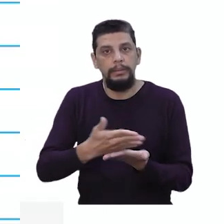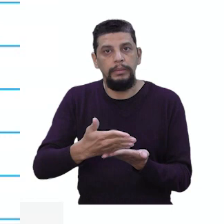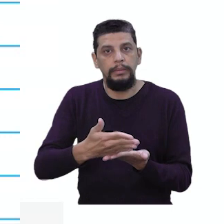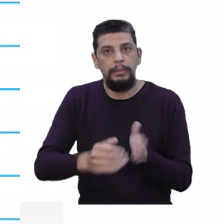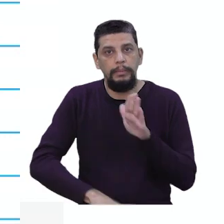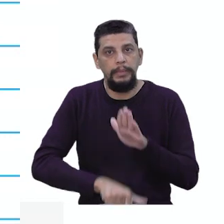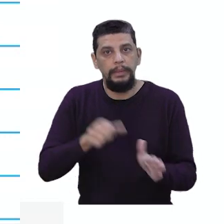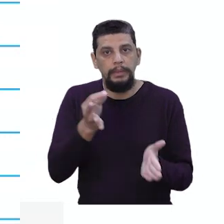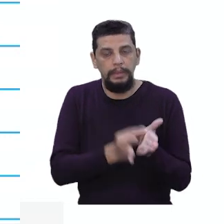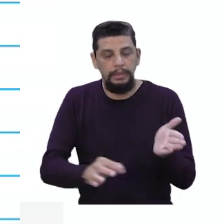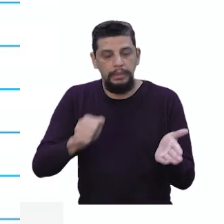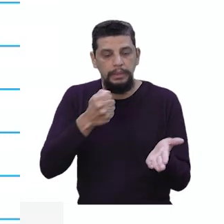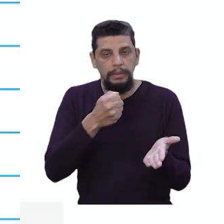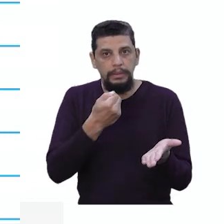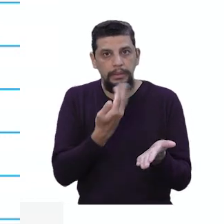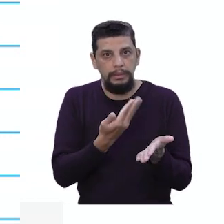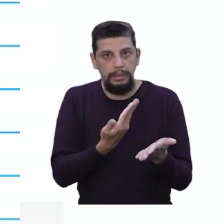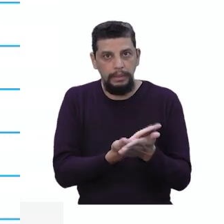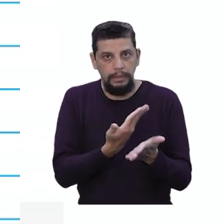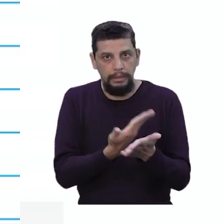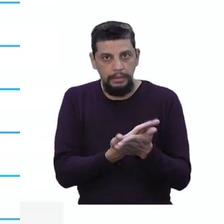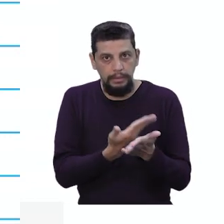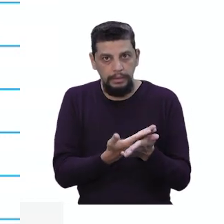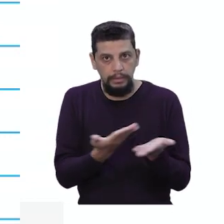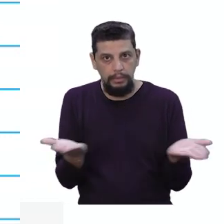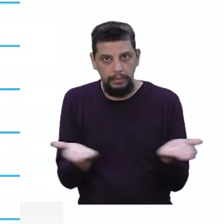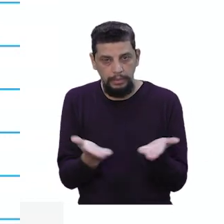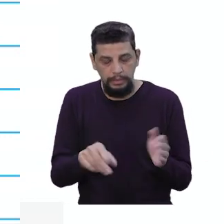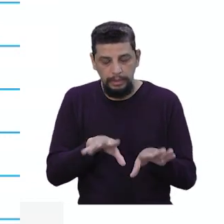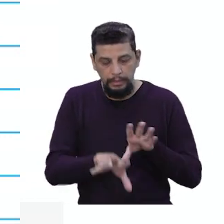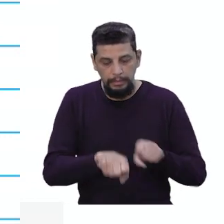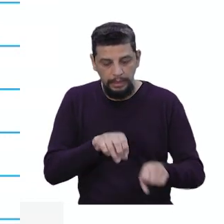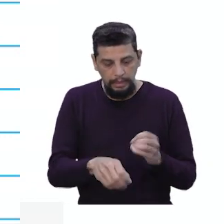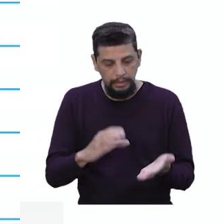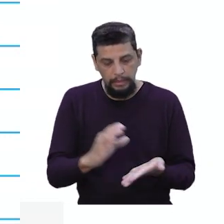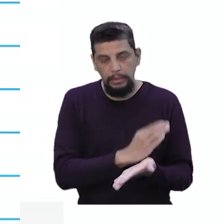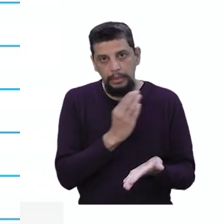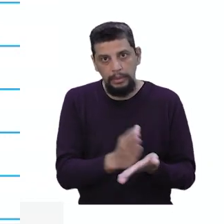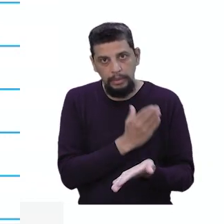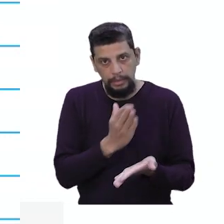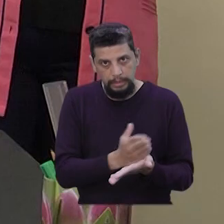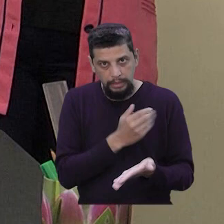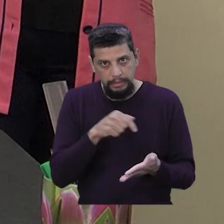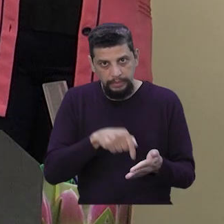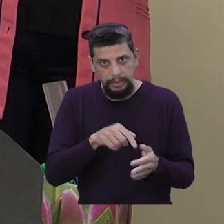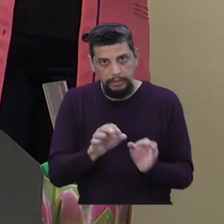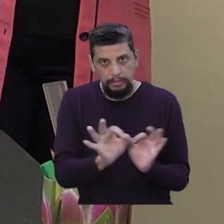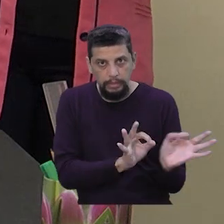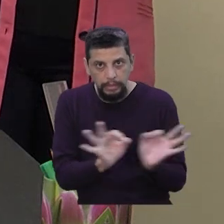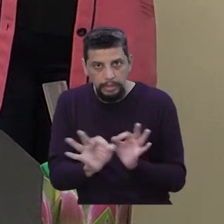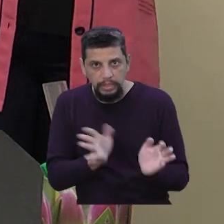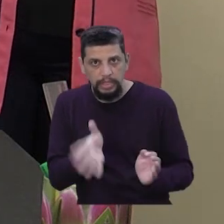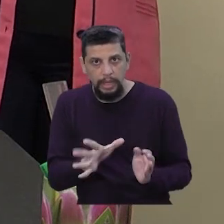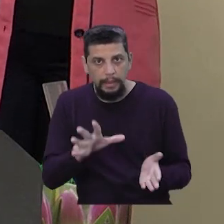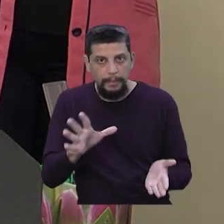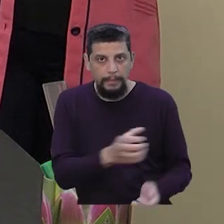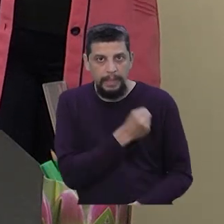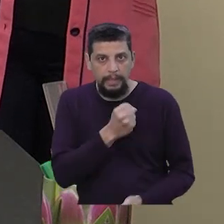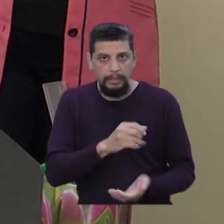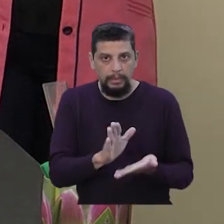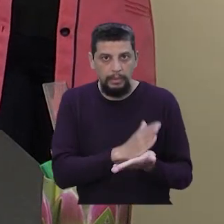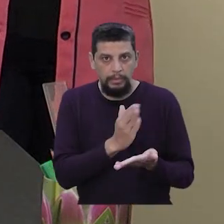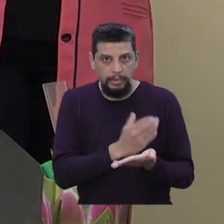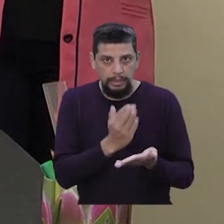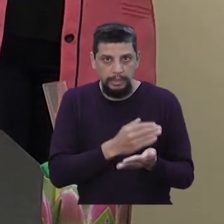o primeiro registro da nossa aula de hoje, vocês vão pegar o seu caderno. Então, enquanto a gente, né, vocês vão lá separar, já pega o caderno